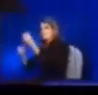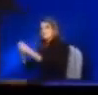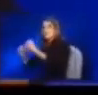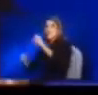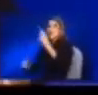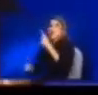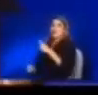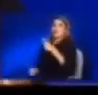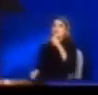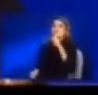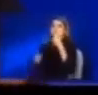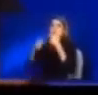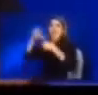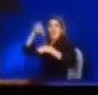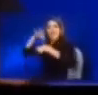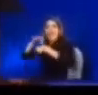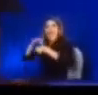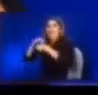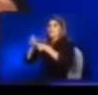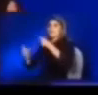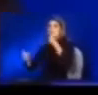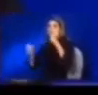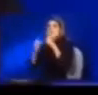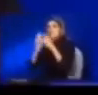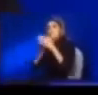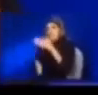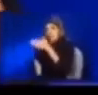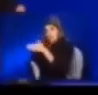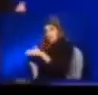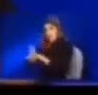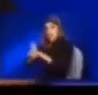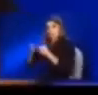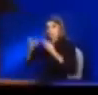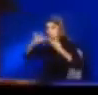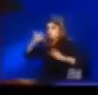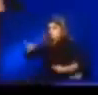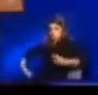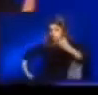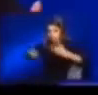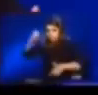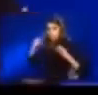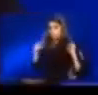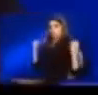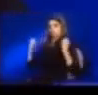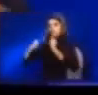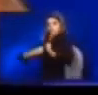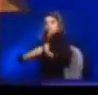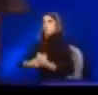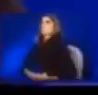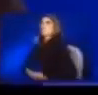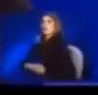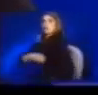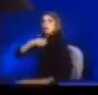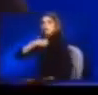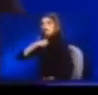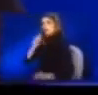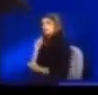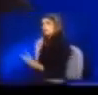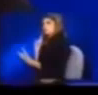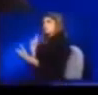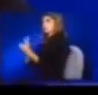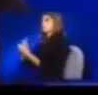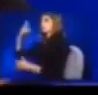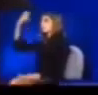um frigorífico, você tem que, na entrada, tirar toda a sua roupa, vestir um macacão, passar por um local